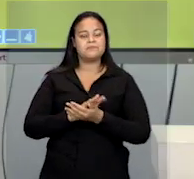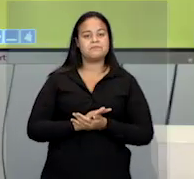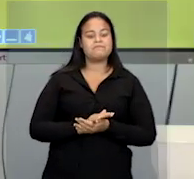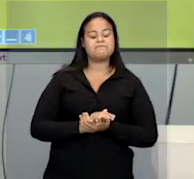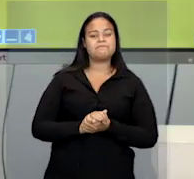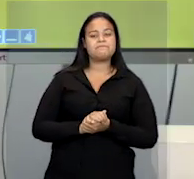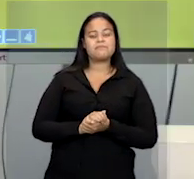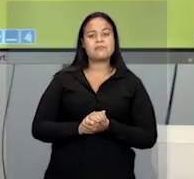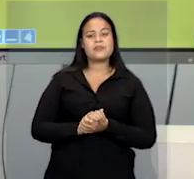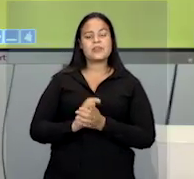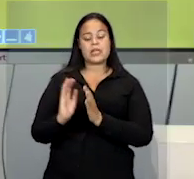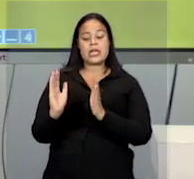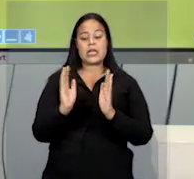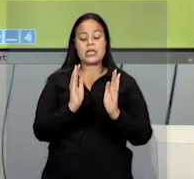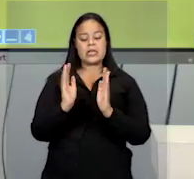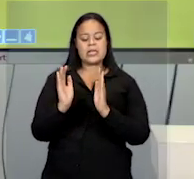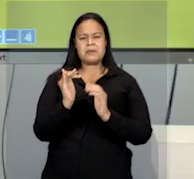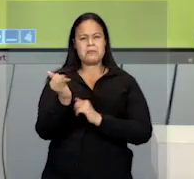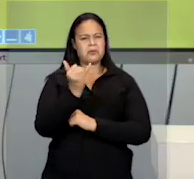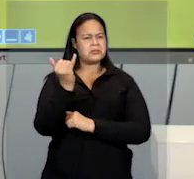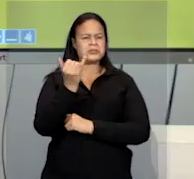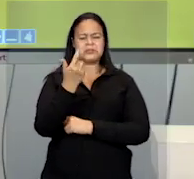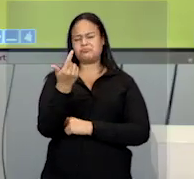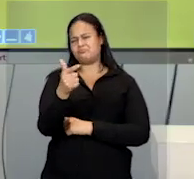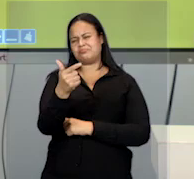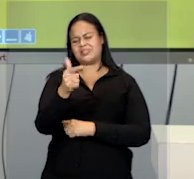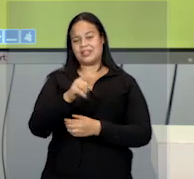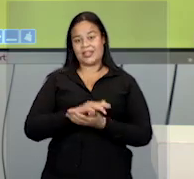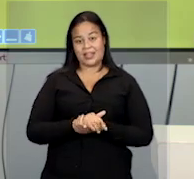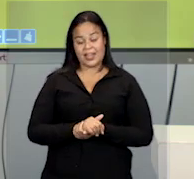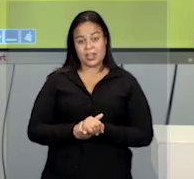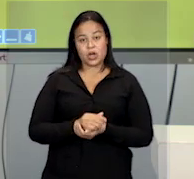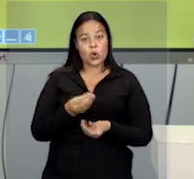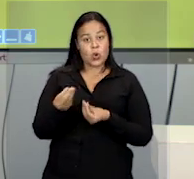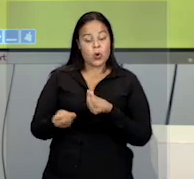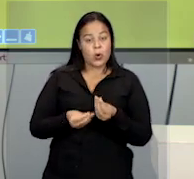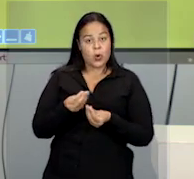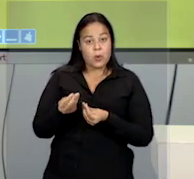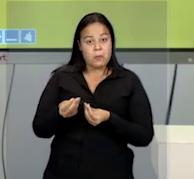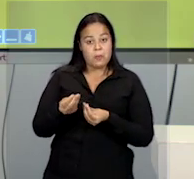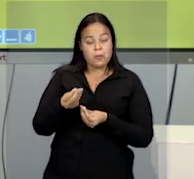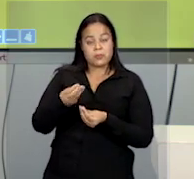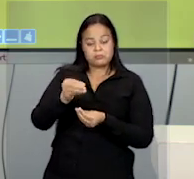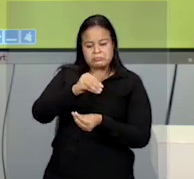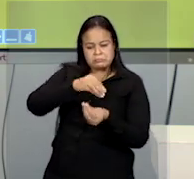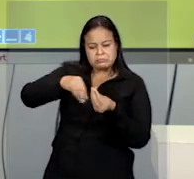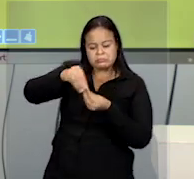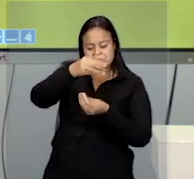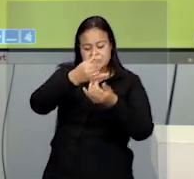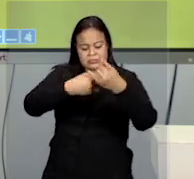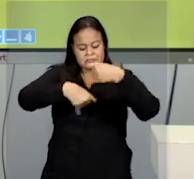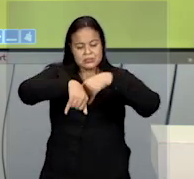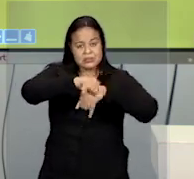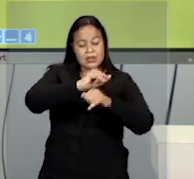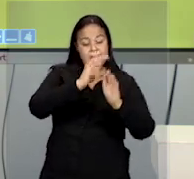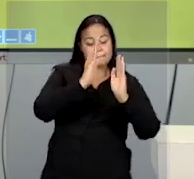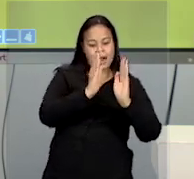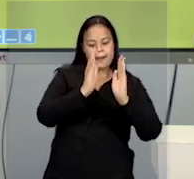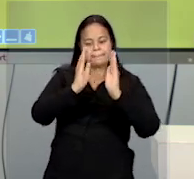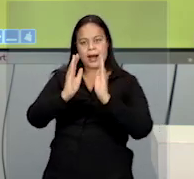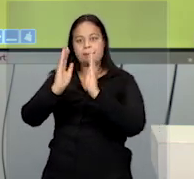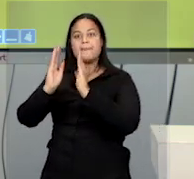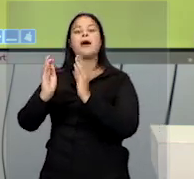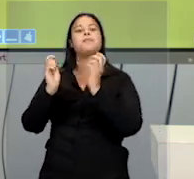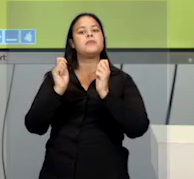intermediários não têm muita importância para a gente, desde que essas reações ocorram em etapas sucessivas. Tá? Se